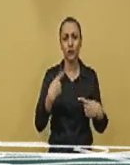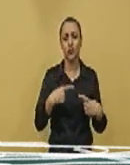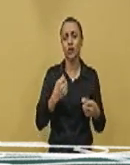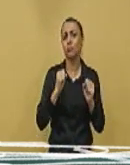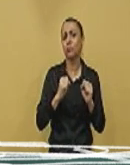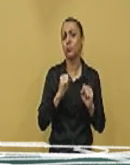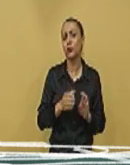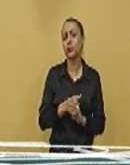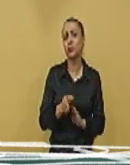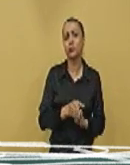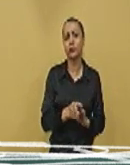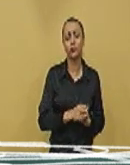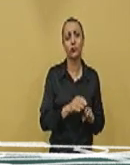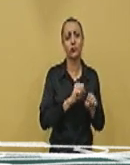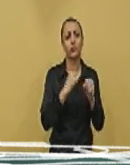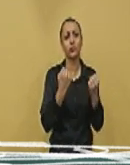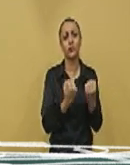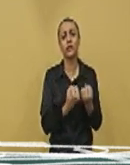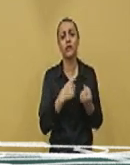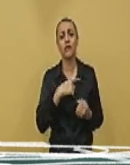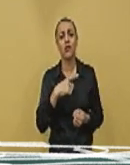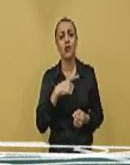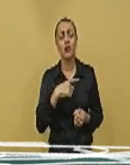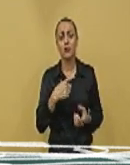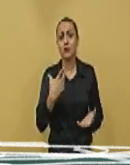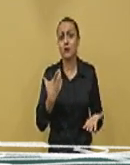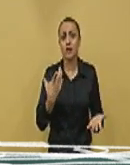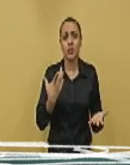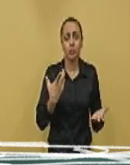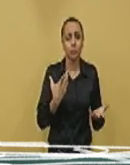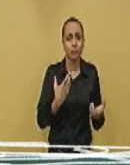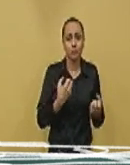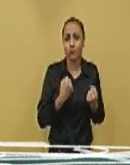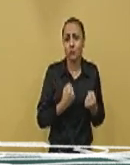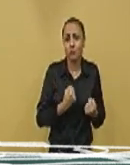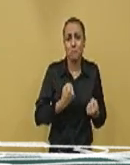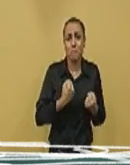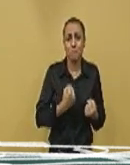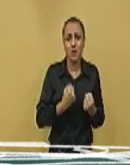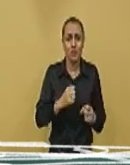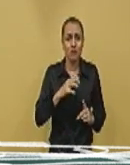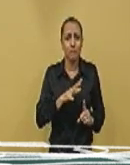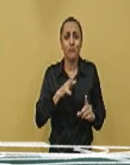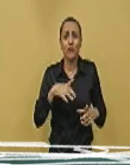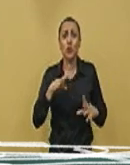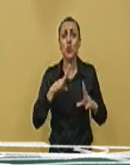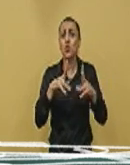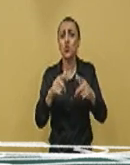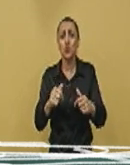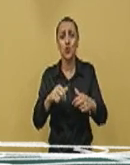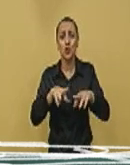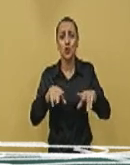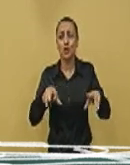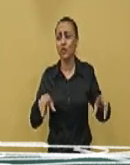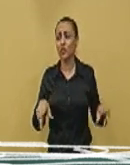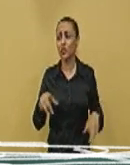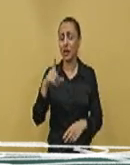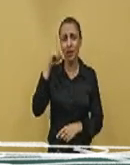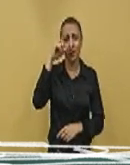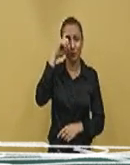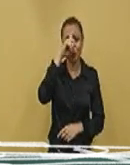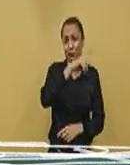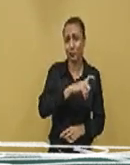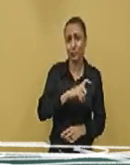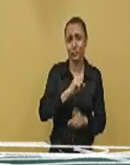sociedade áurea de instintos de chumbo, ou seja, se os indivíduos componentes de uma sociedade não têm